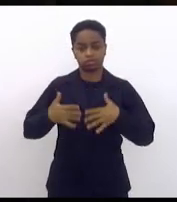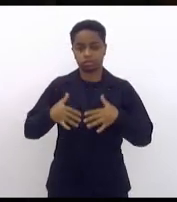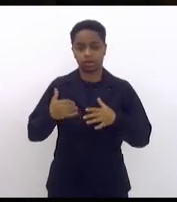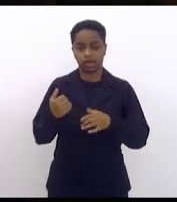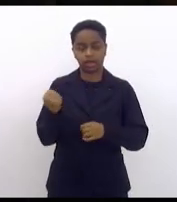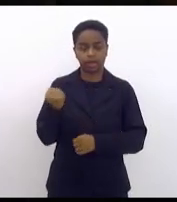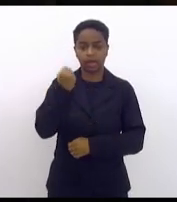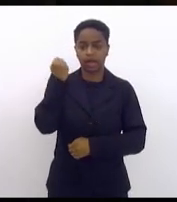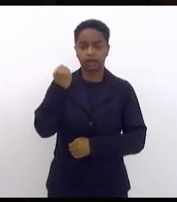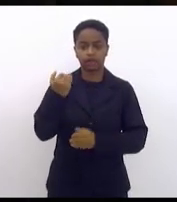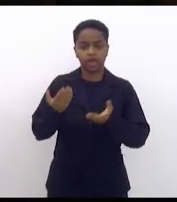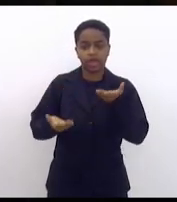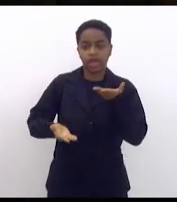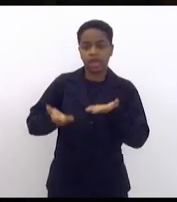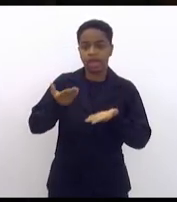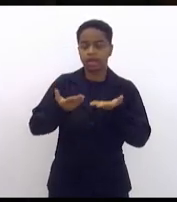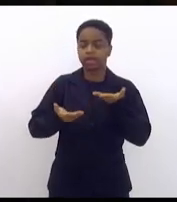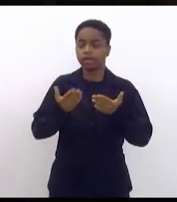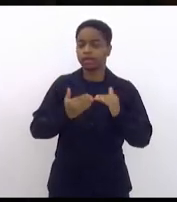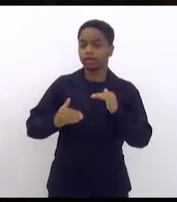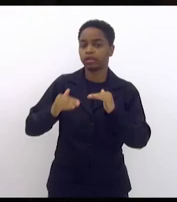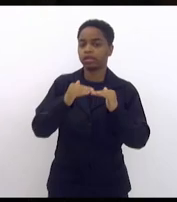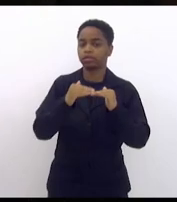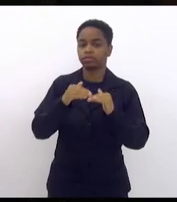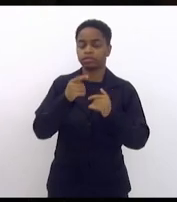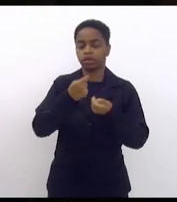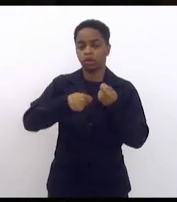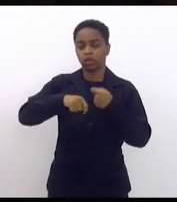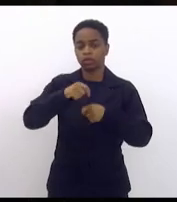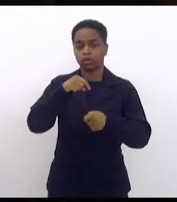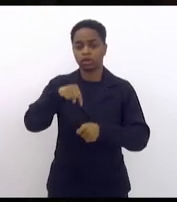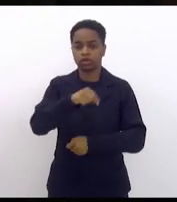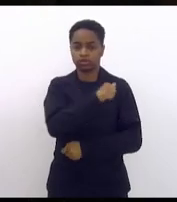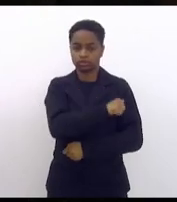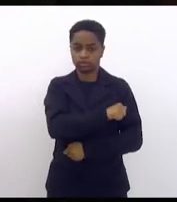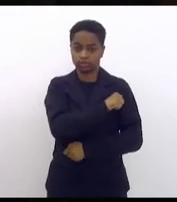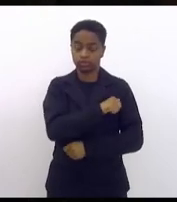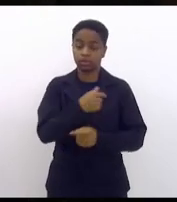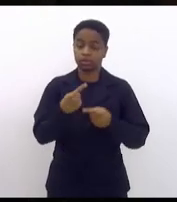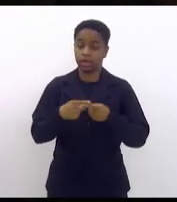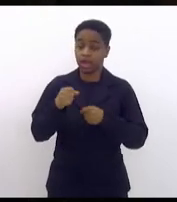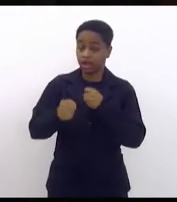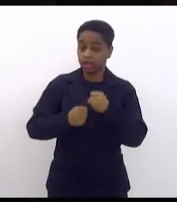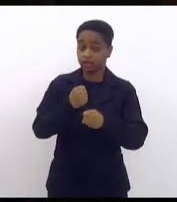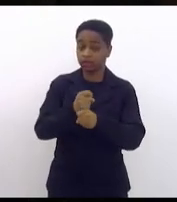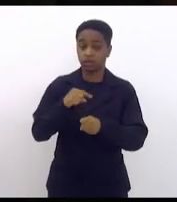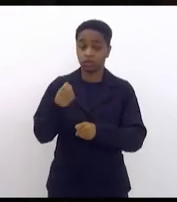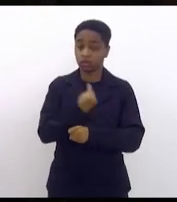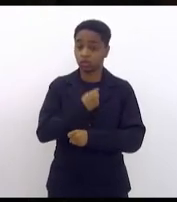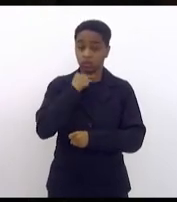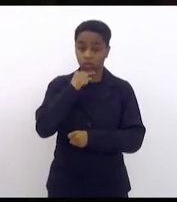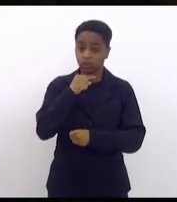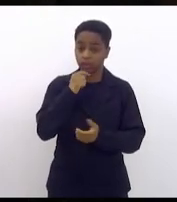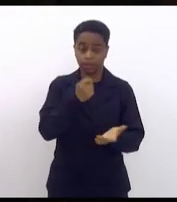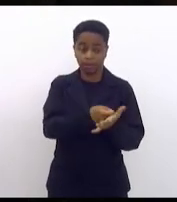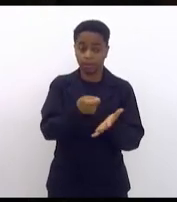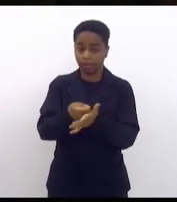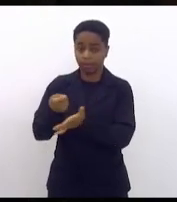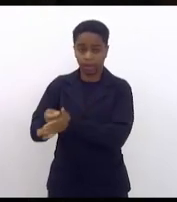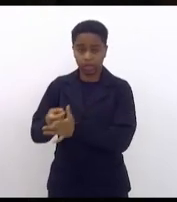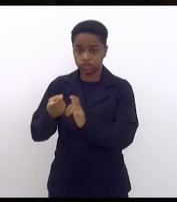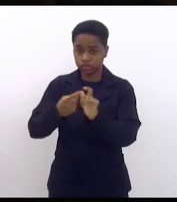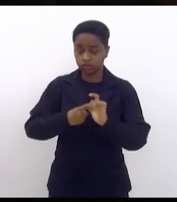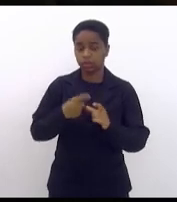no equilíbrio econômico do Estado do Rio de Janeiro. O Estado do Rio de Janeiro, ano que vem, não vai fechar as contas, em primeiro